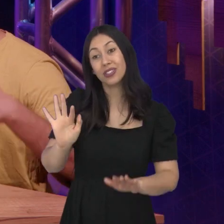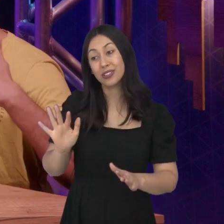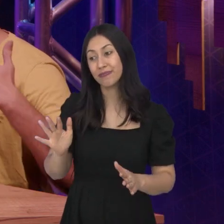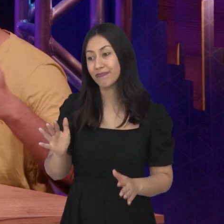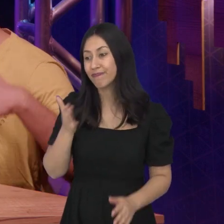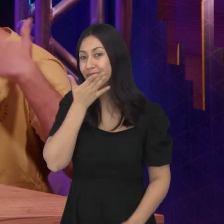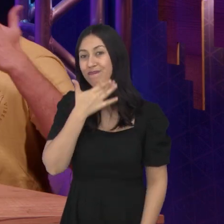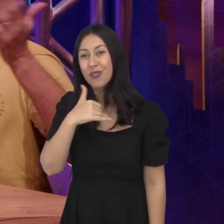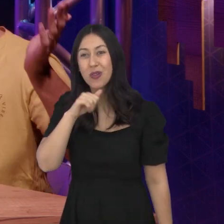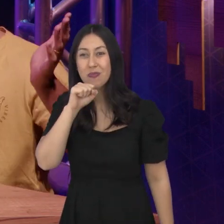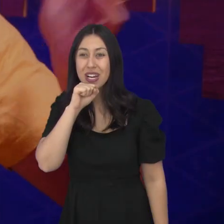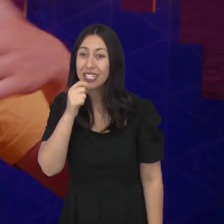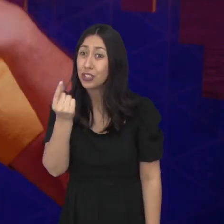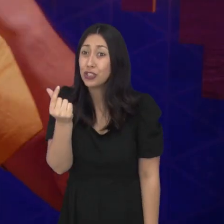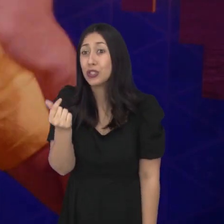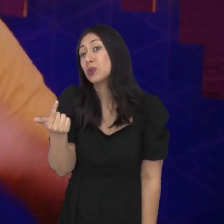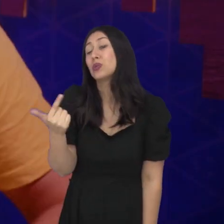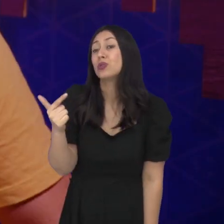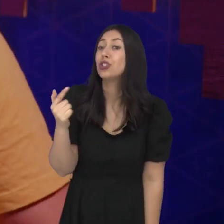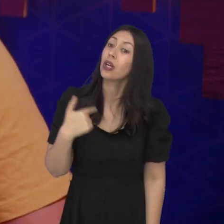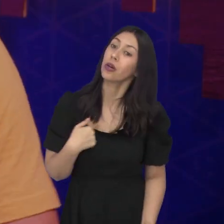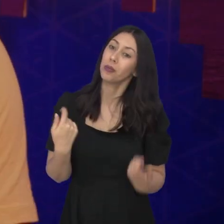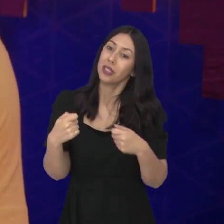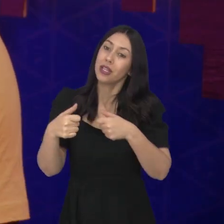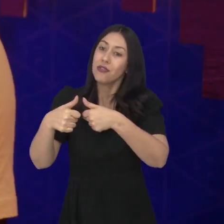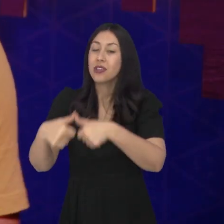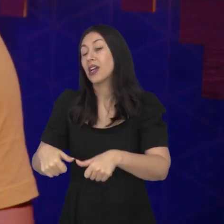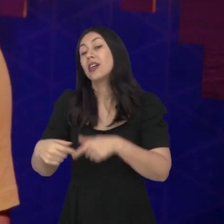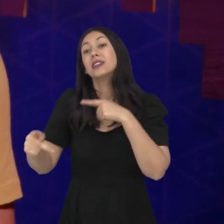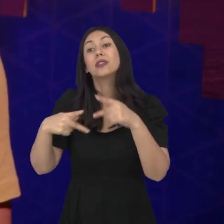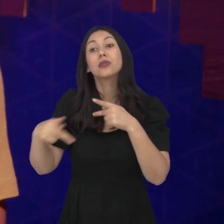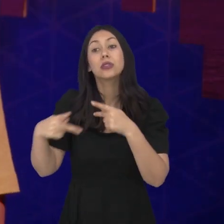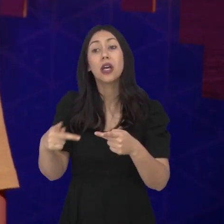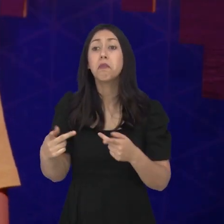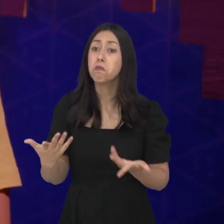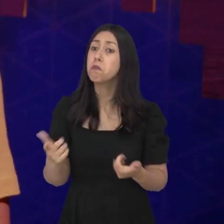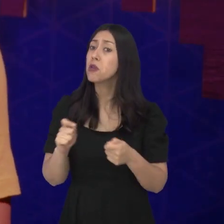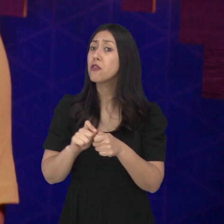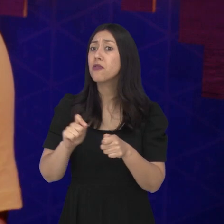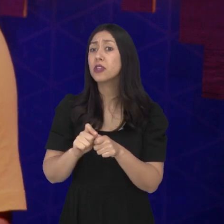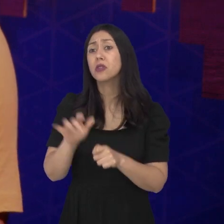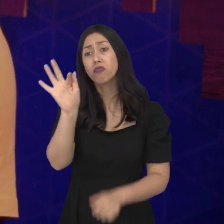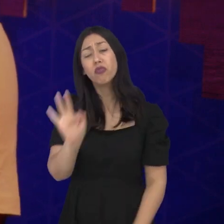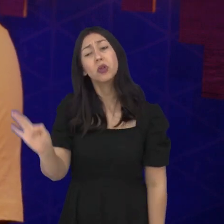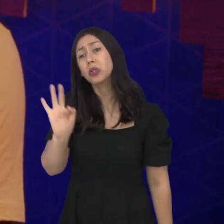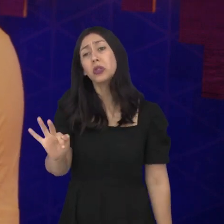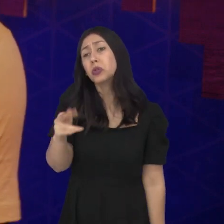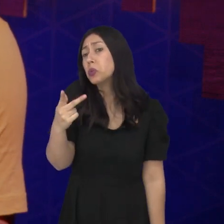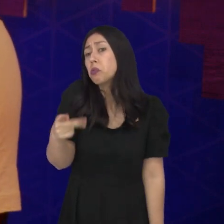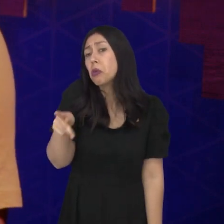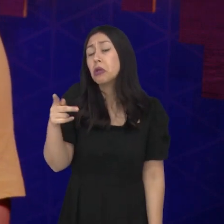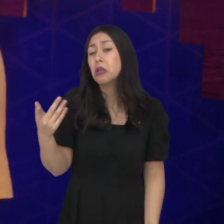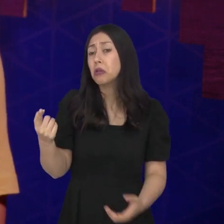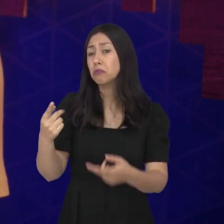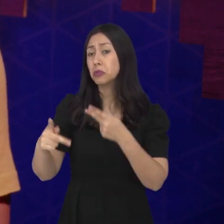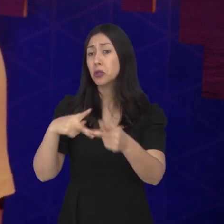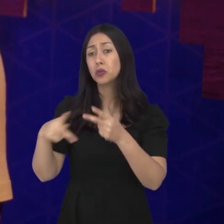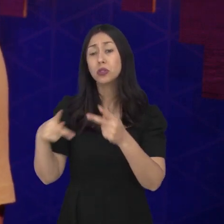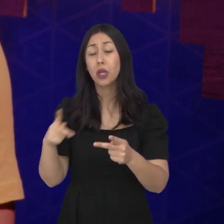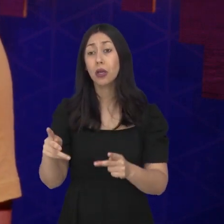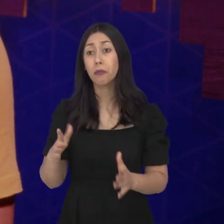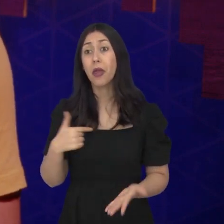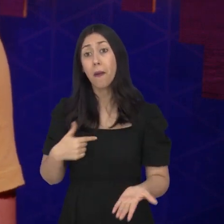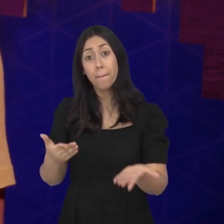universidade federal, mas não tinha como meu pai me bancar em outra cidade. Acabei ficando aqui em São José mesmo e fiz faculdade aqui mesmo na cidade. Então,